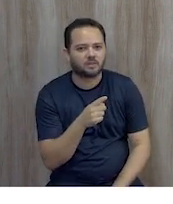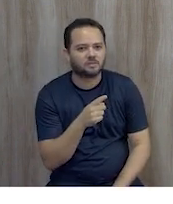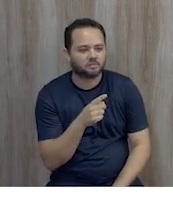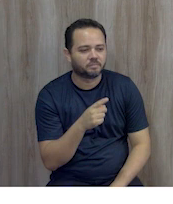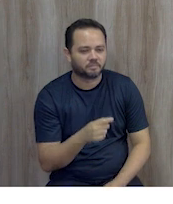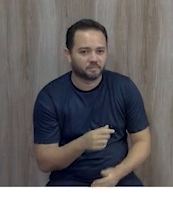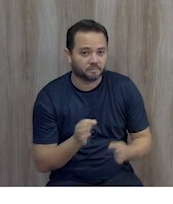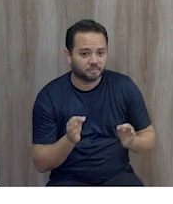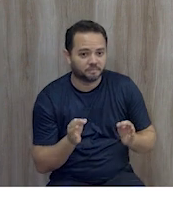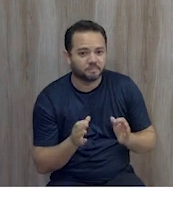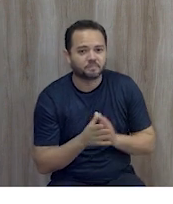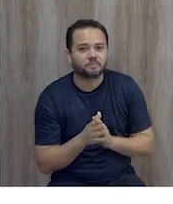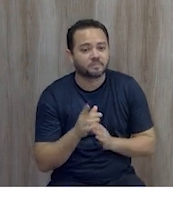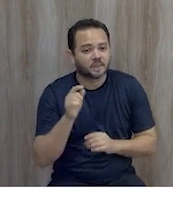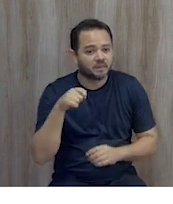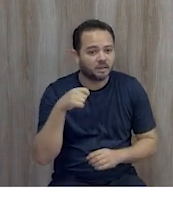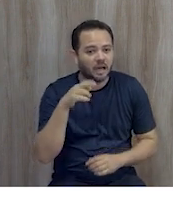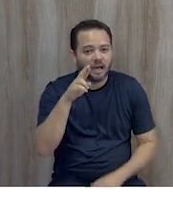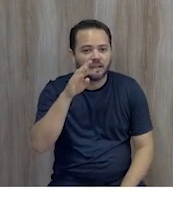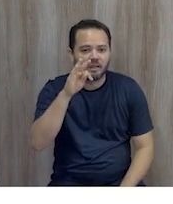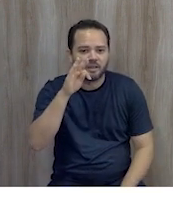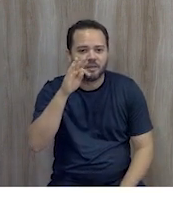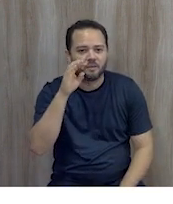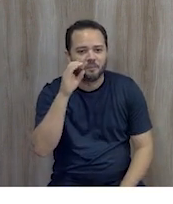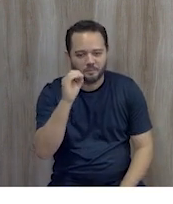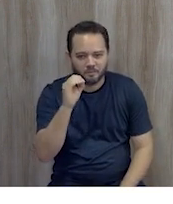vestibular. Isso seria uma RT1, ok?